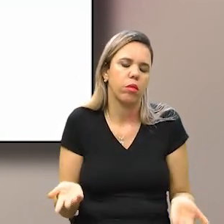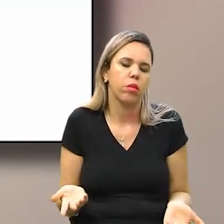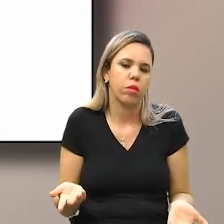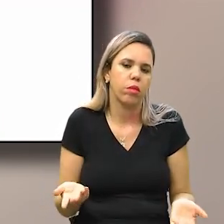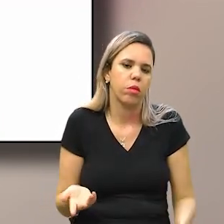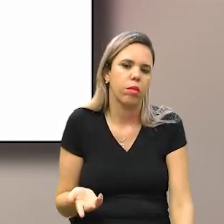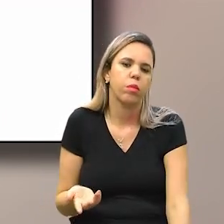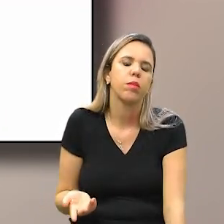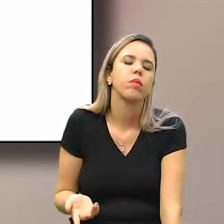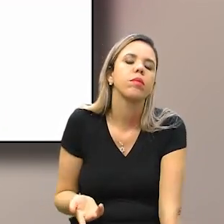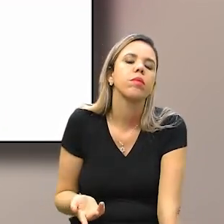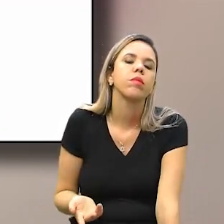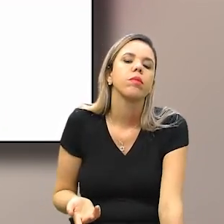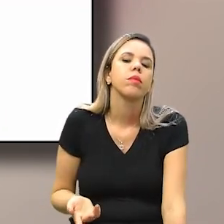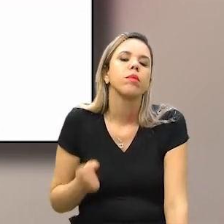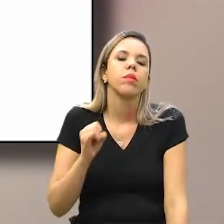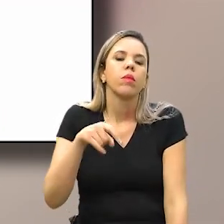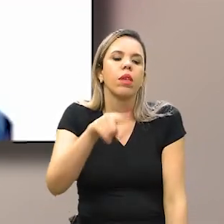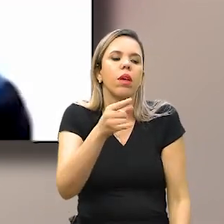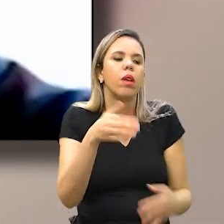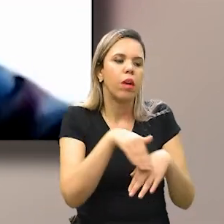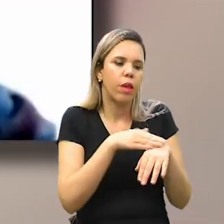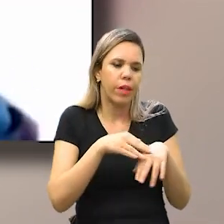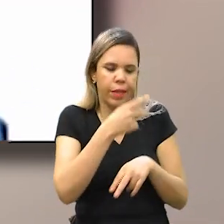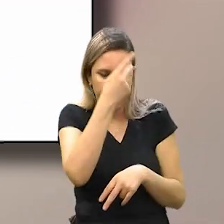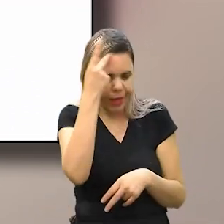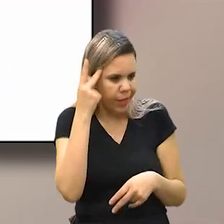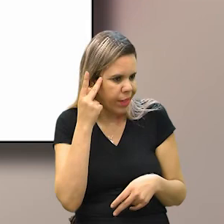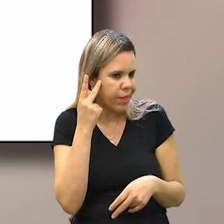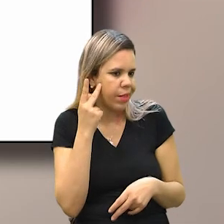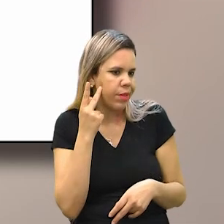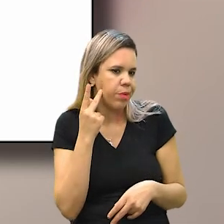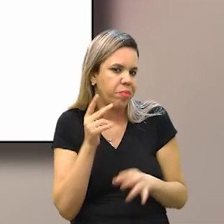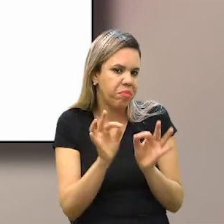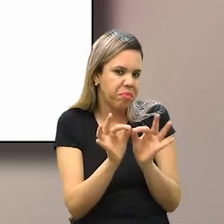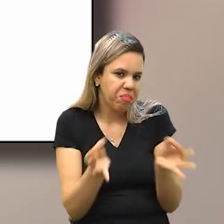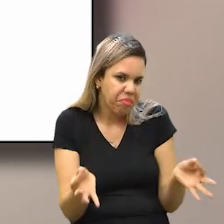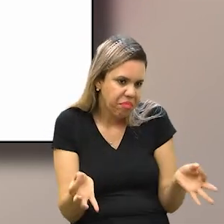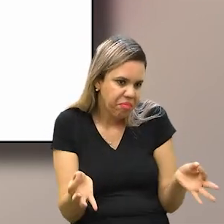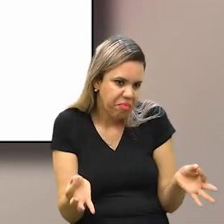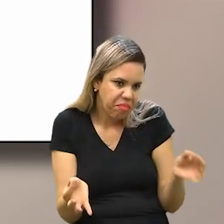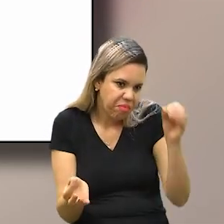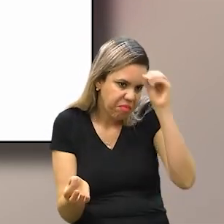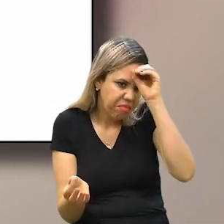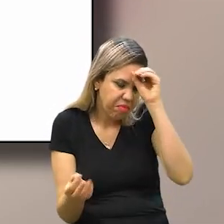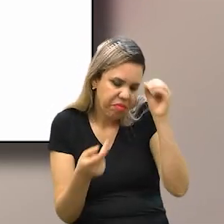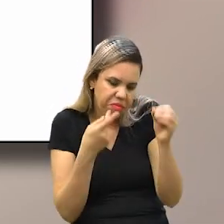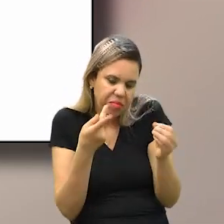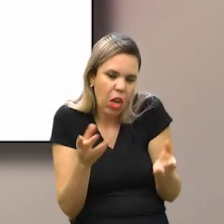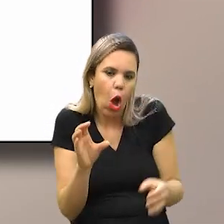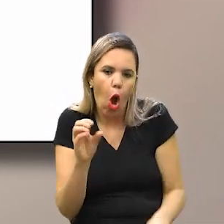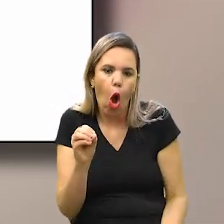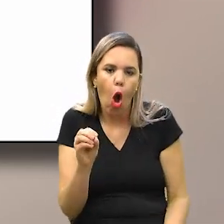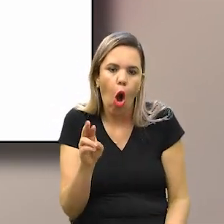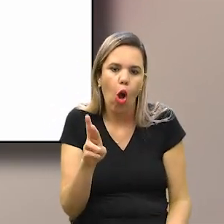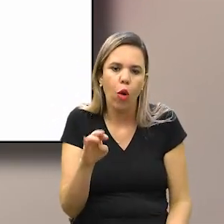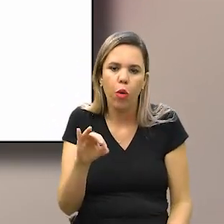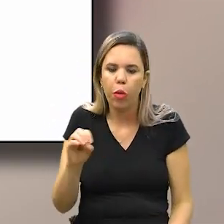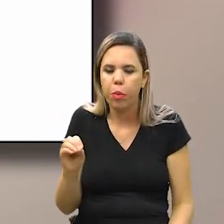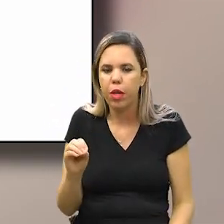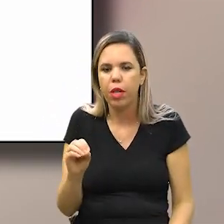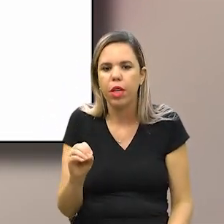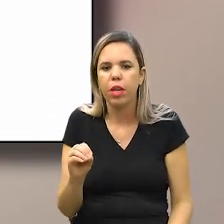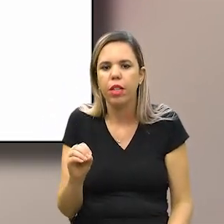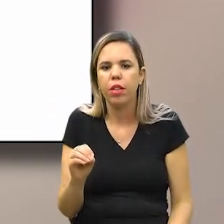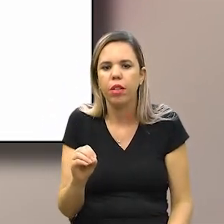né? Inclusive, se você vai conversar com pessoas muito simples, elas às vezes falam, cobreiro tem que